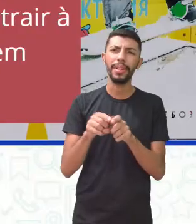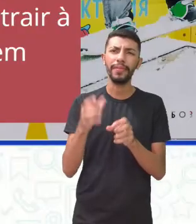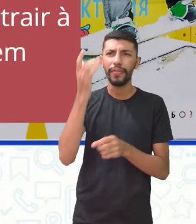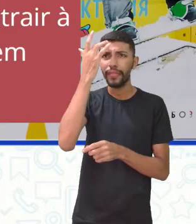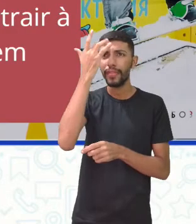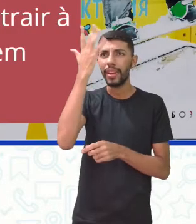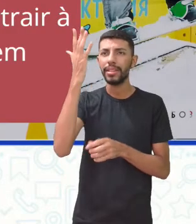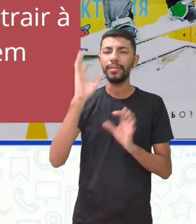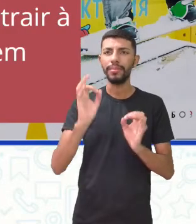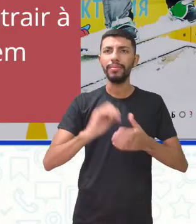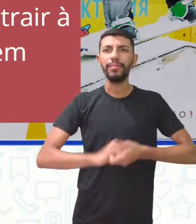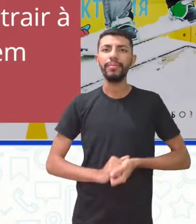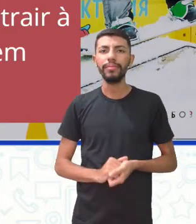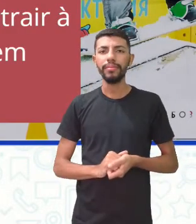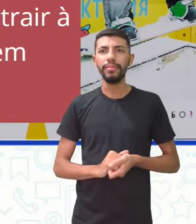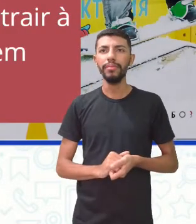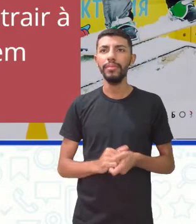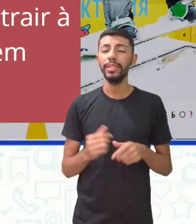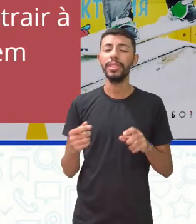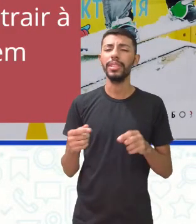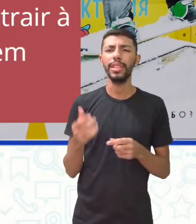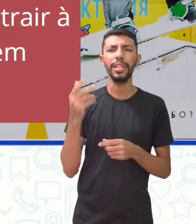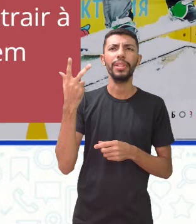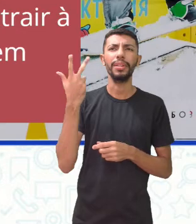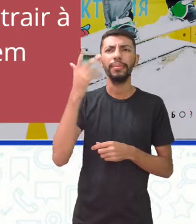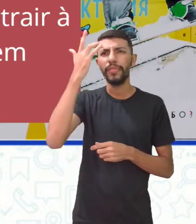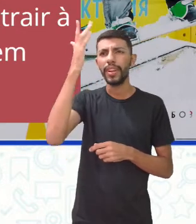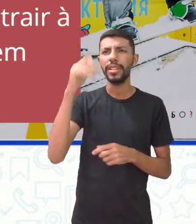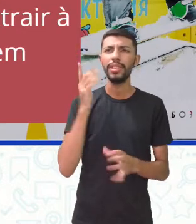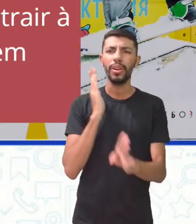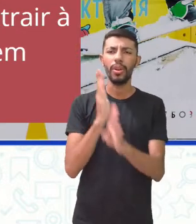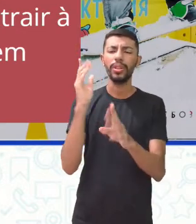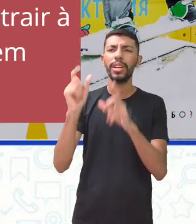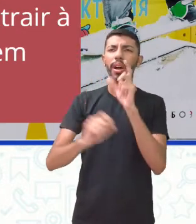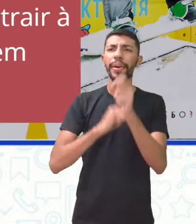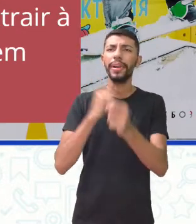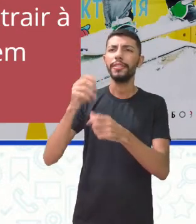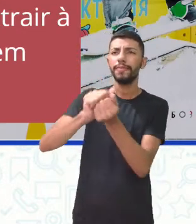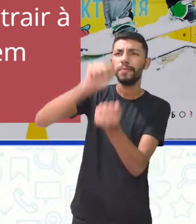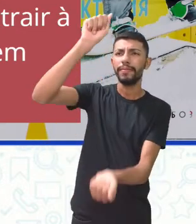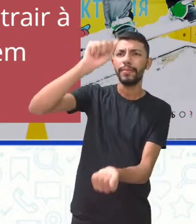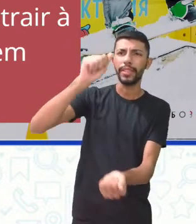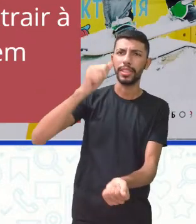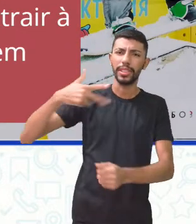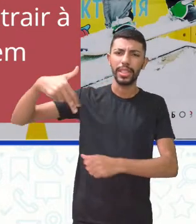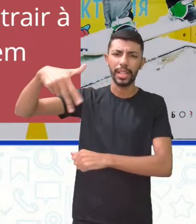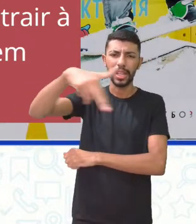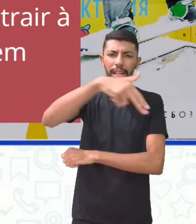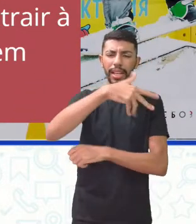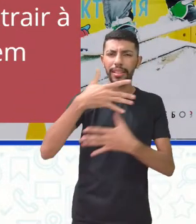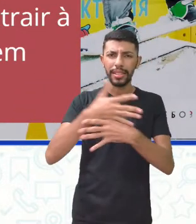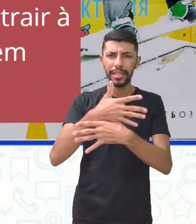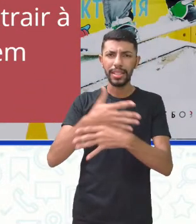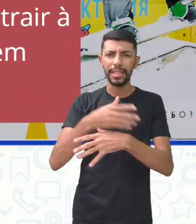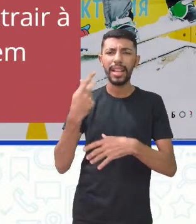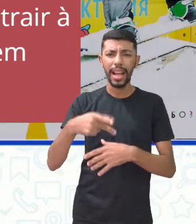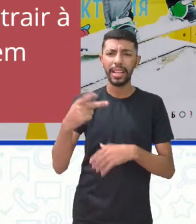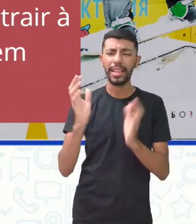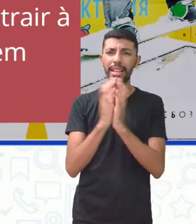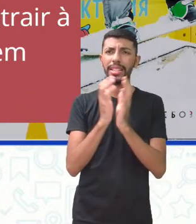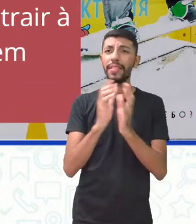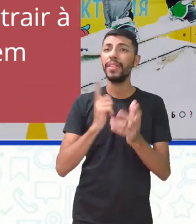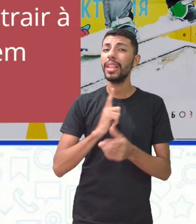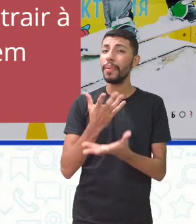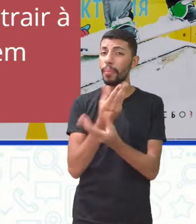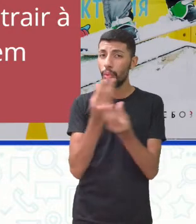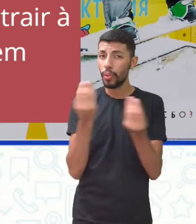encontrar cartazes passeando pela cidade, né? A gente tem muitos aqui em Recife. Eu tenho certeza que se você estiver em outra cidade, tem bastante também.